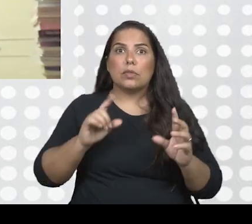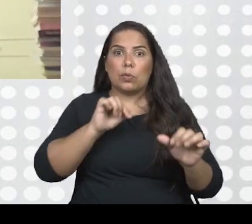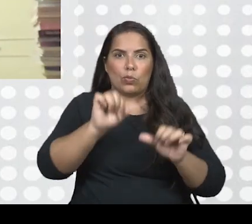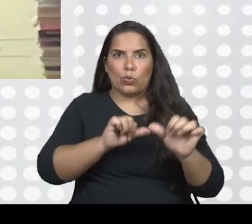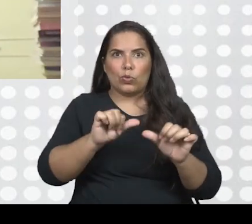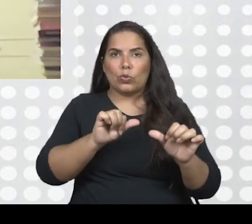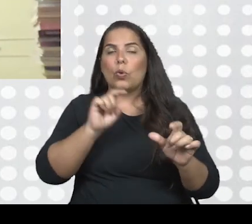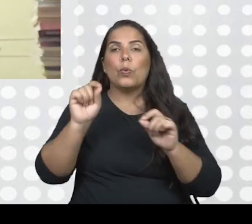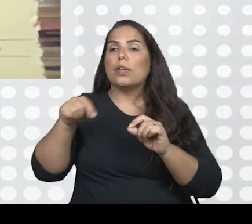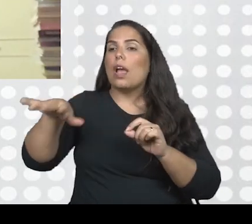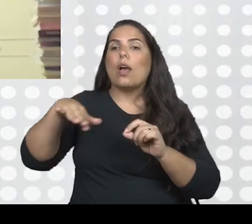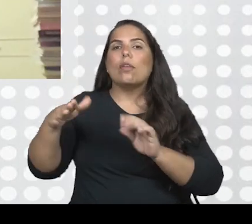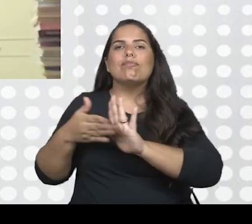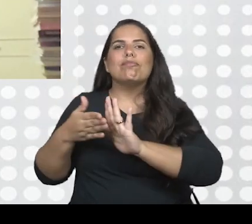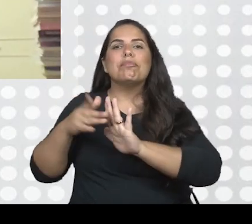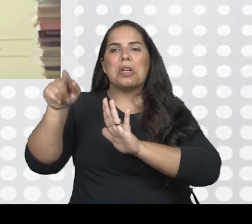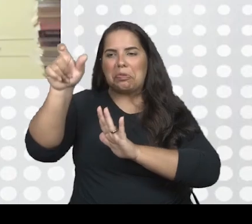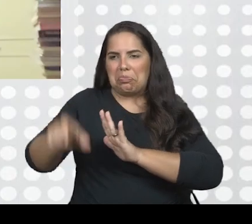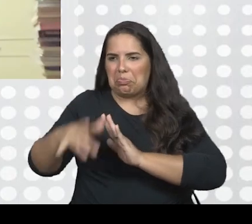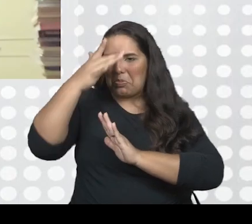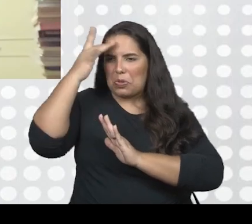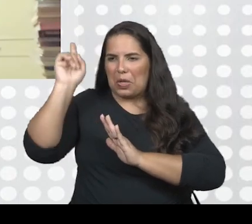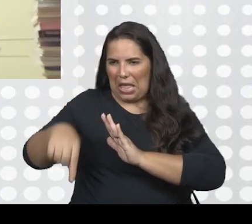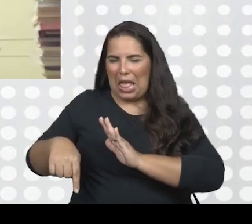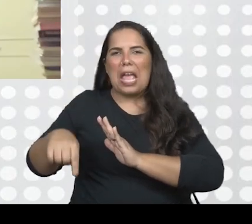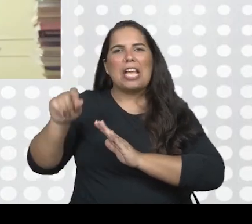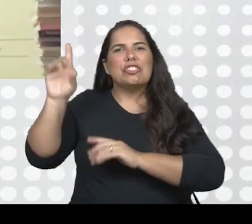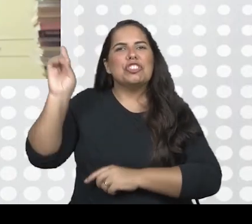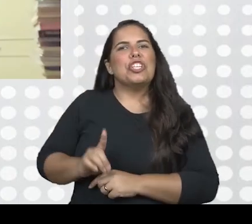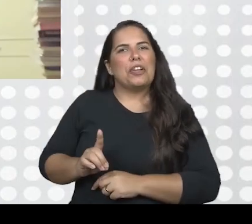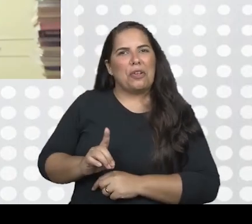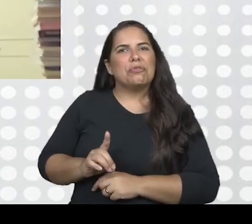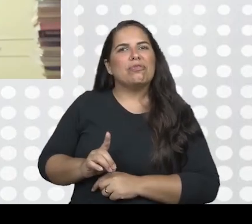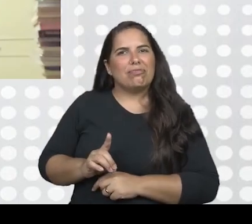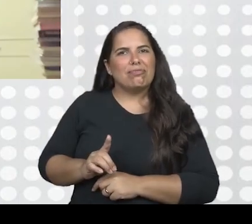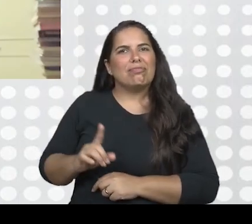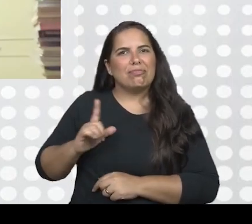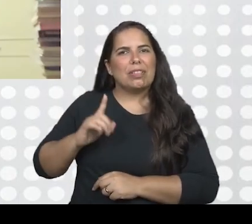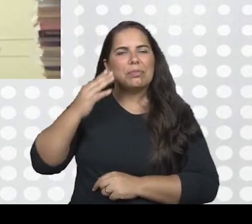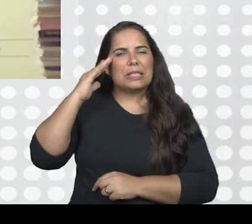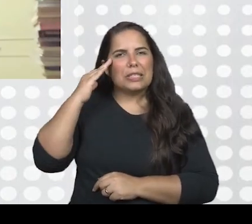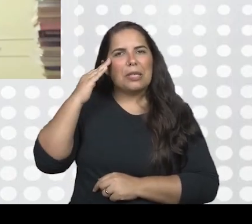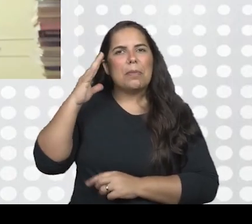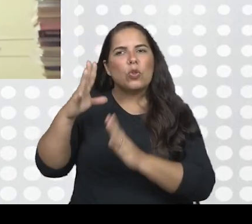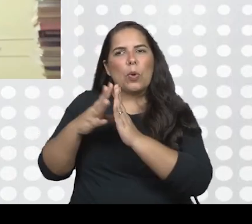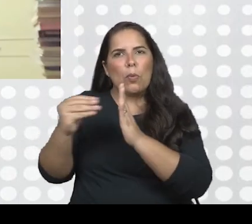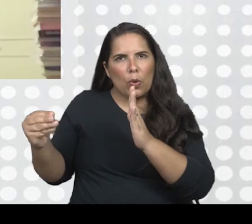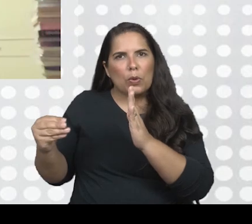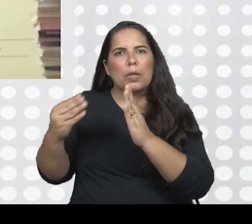para uma perspectiva em que esse sujeito é considerado um sujeito de direitos, a partir da compreensão do